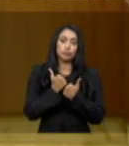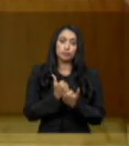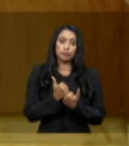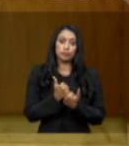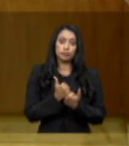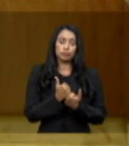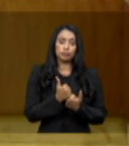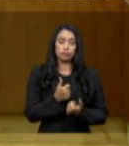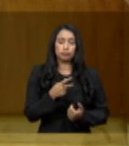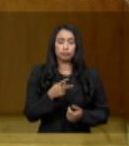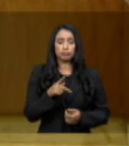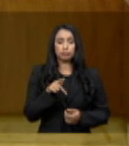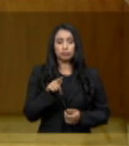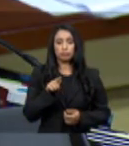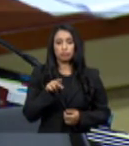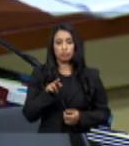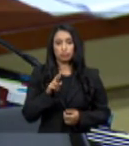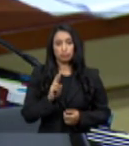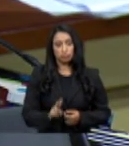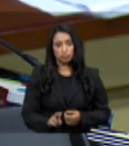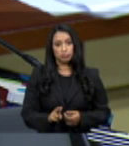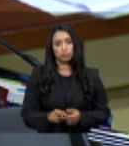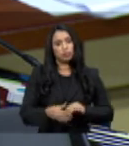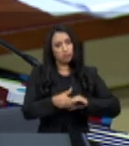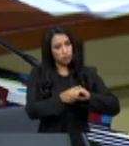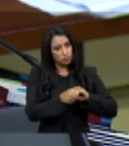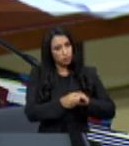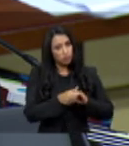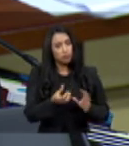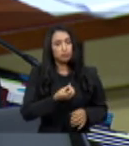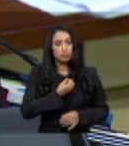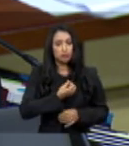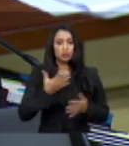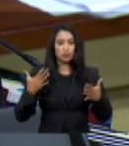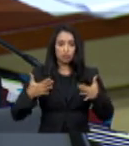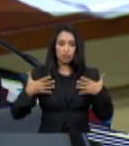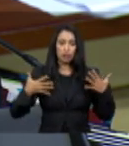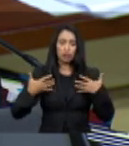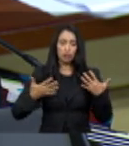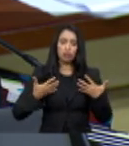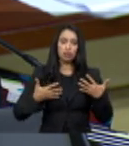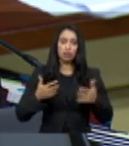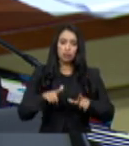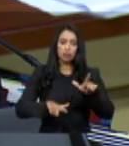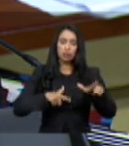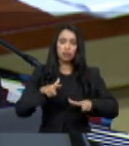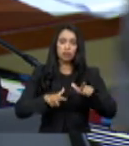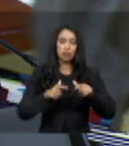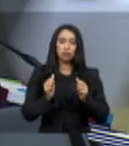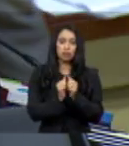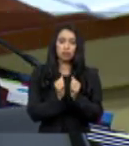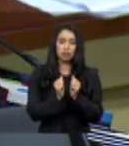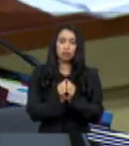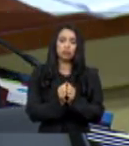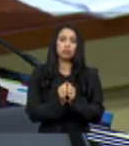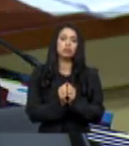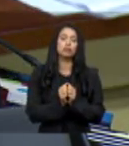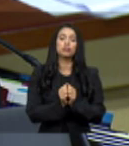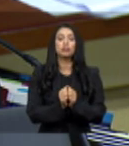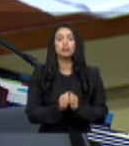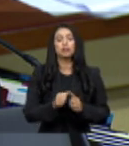e cuja presença aqui também saúde com com alegria trabalhamos juntos no tribunal superior